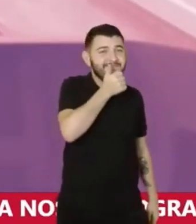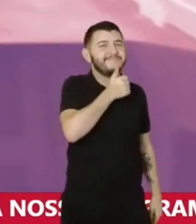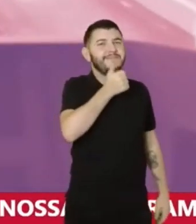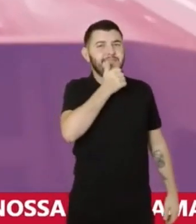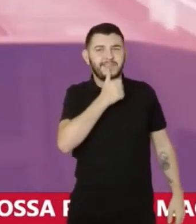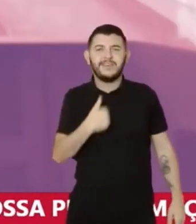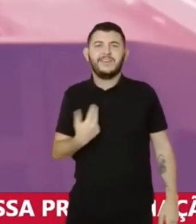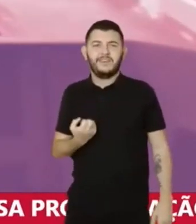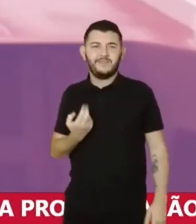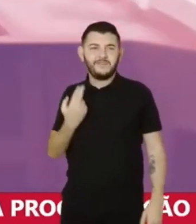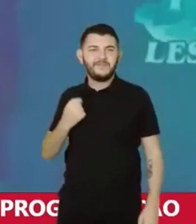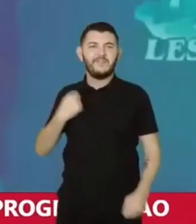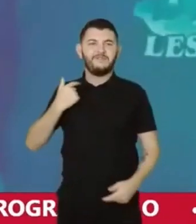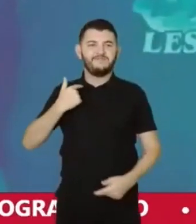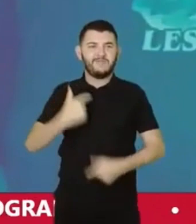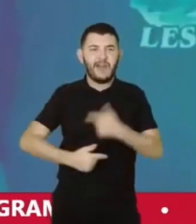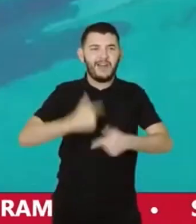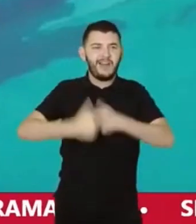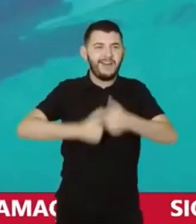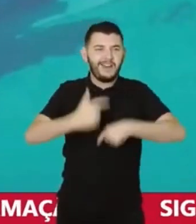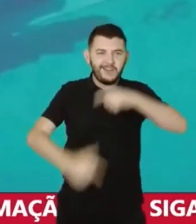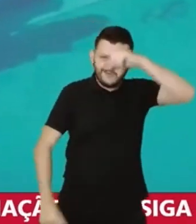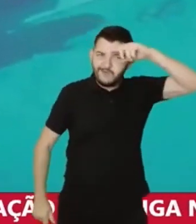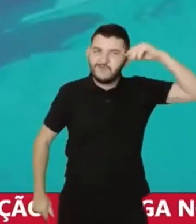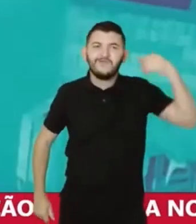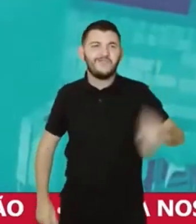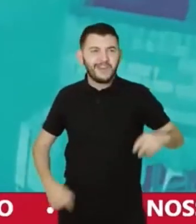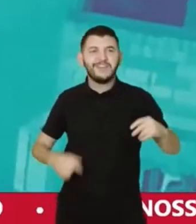fazer acontecer.